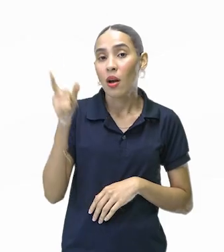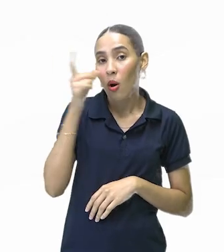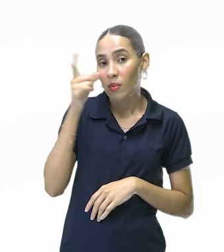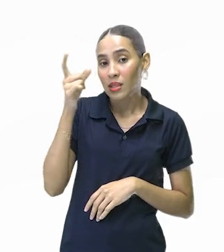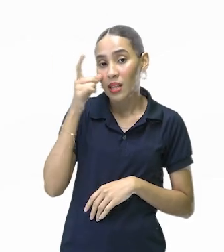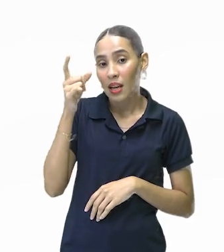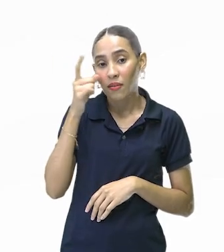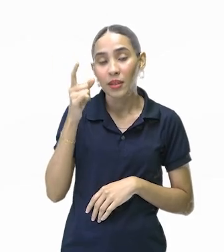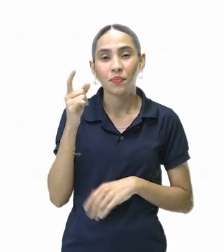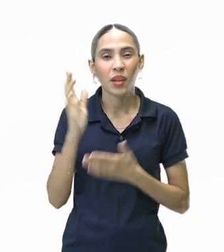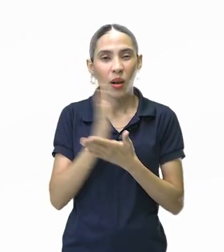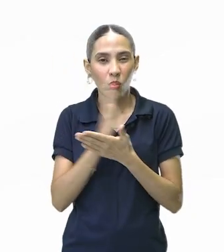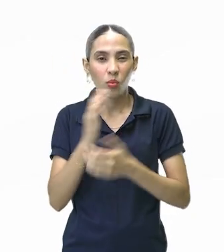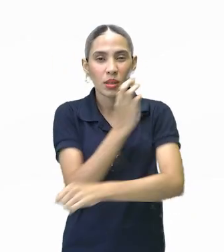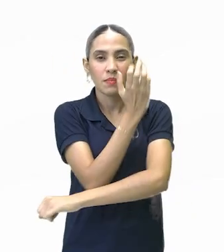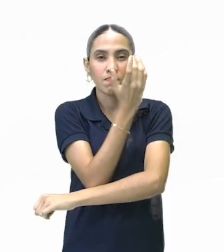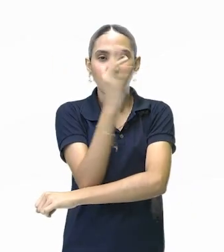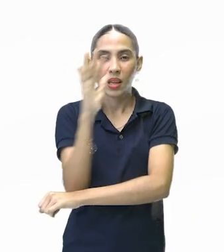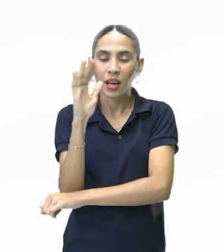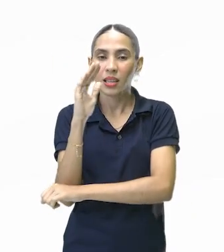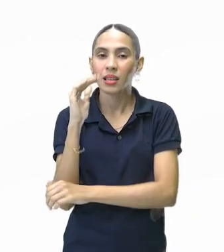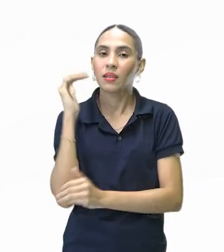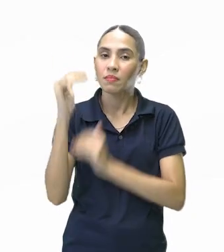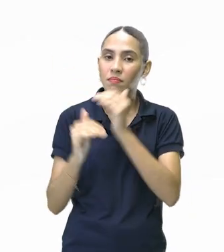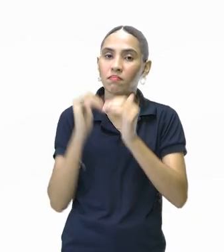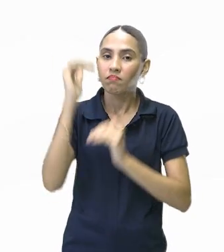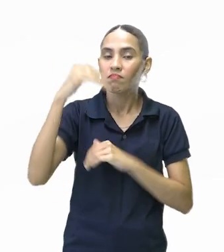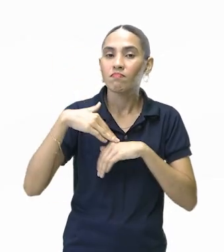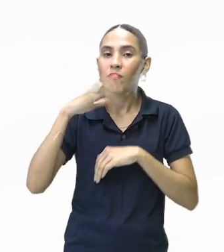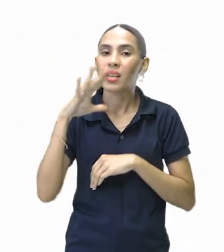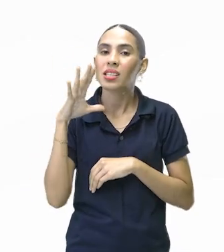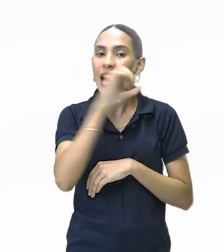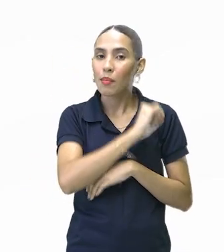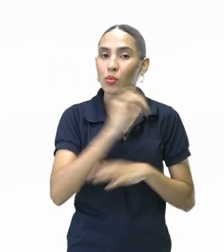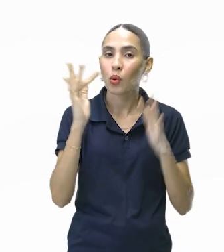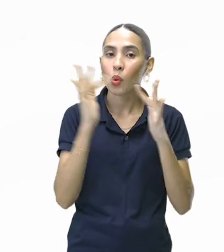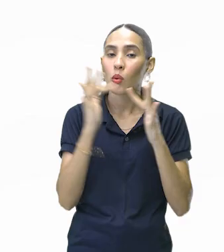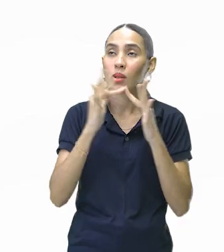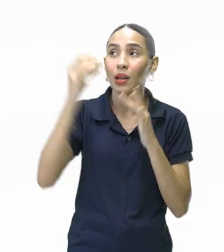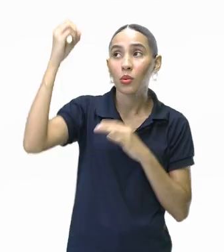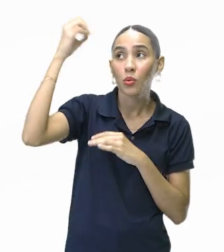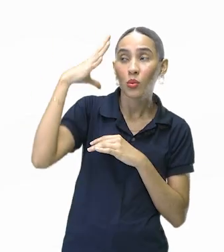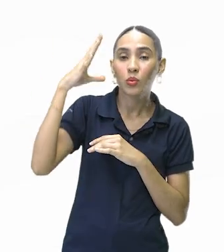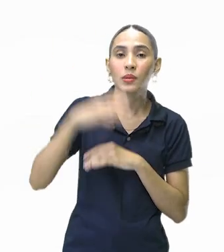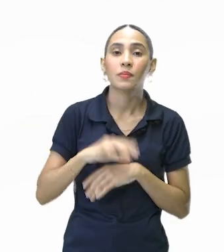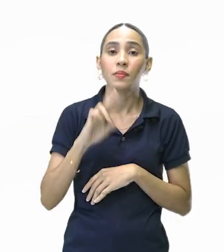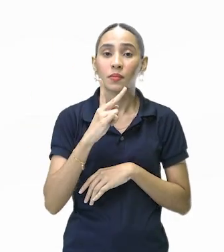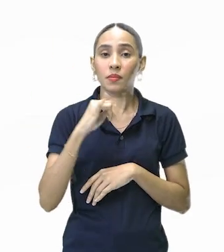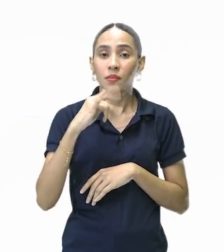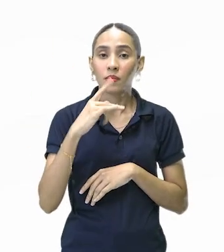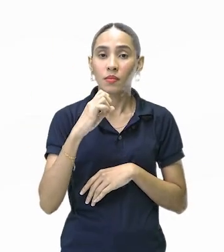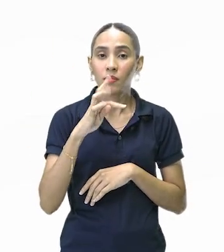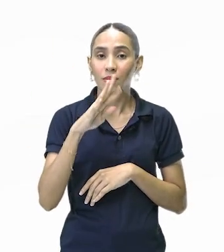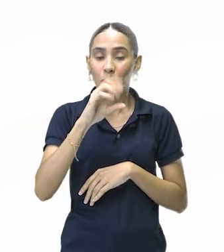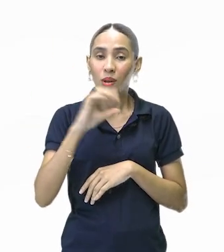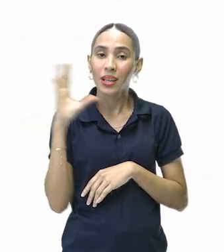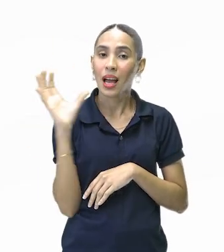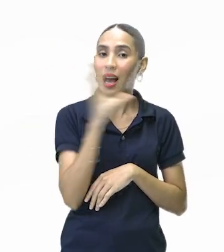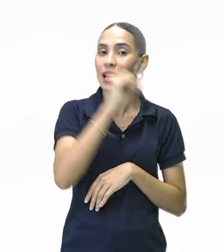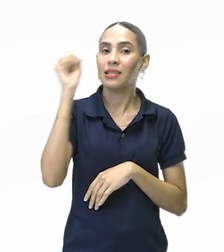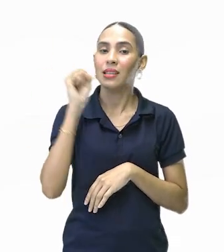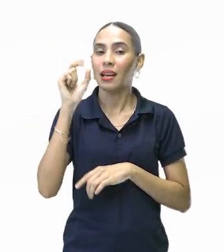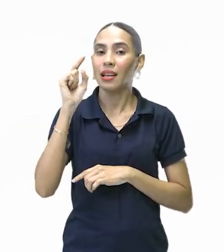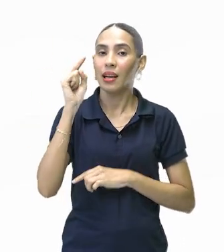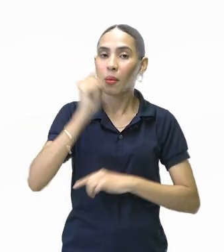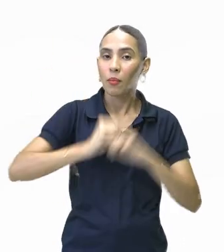observa que certas plantas crescem mais rápido com a luz. A sua hipótese é que a luz acelera o